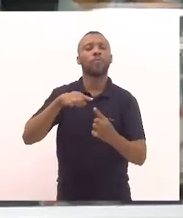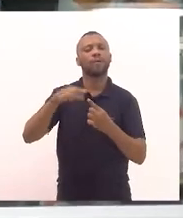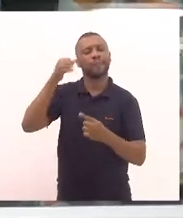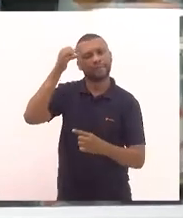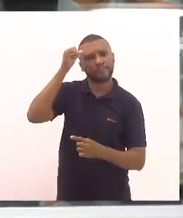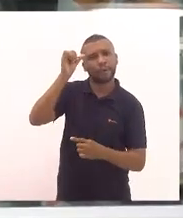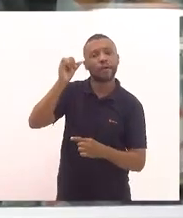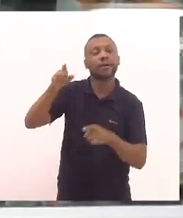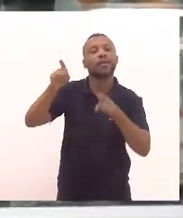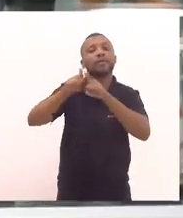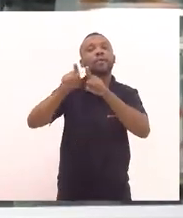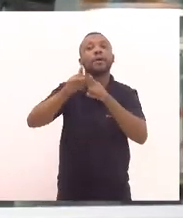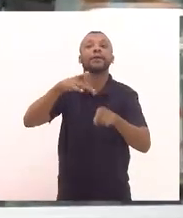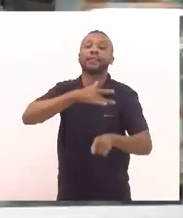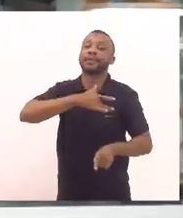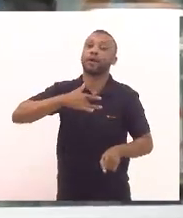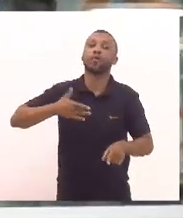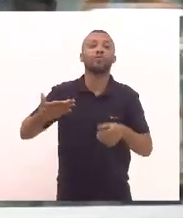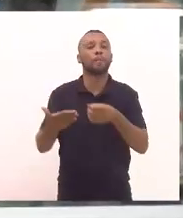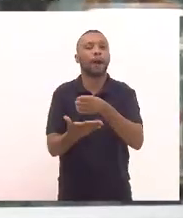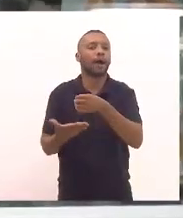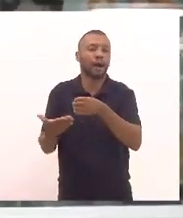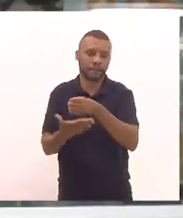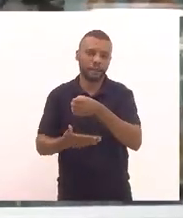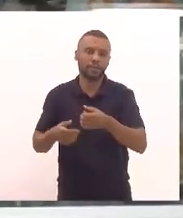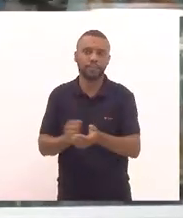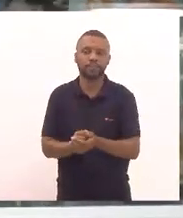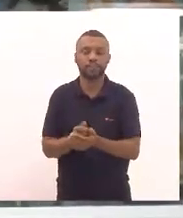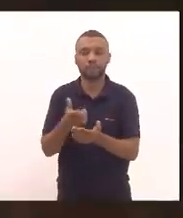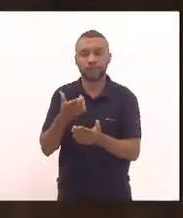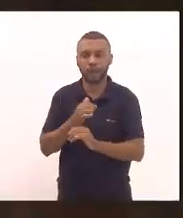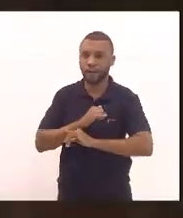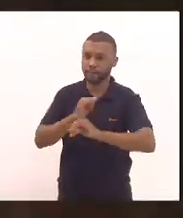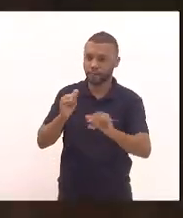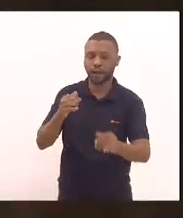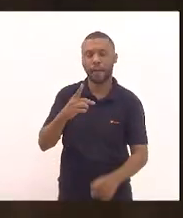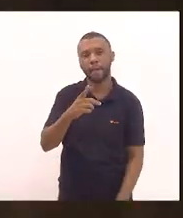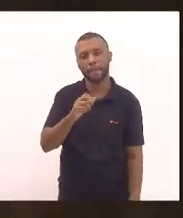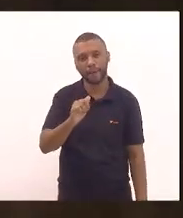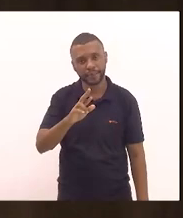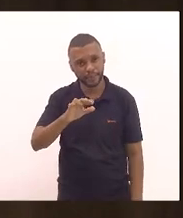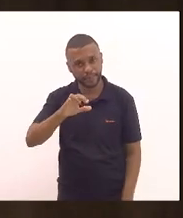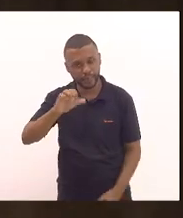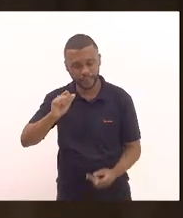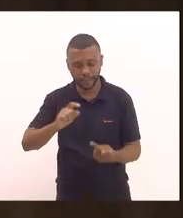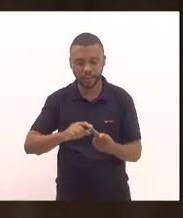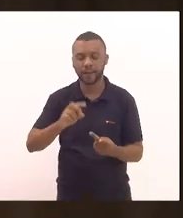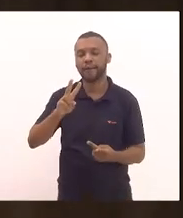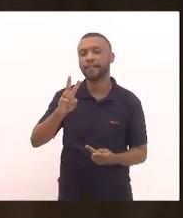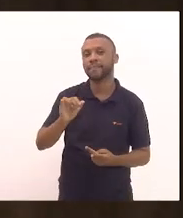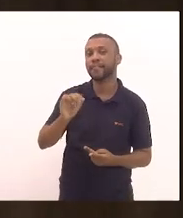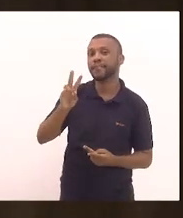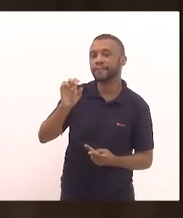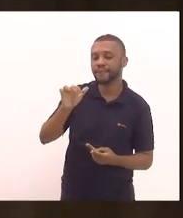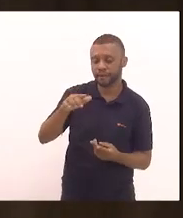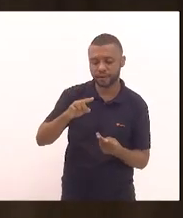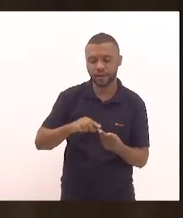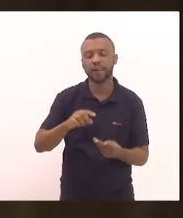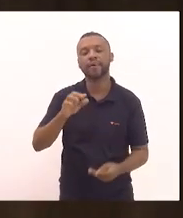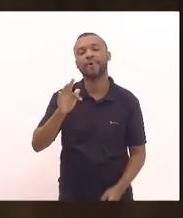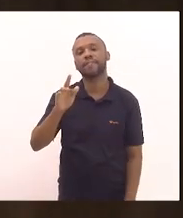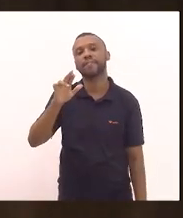na saúde básica. Então, registrar aqui a Patrícia Daut, a Vivian Fátima, o Francisco Vilela e